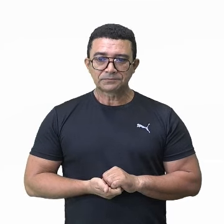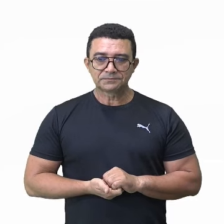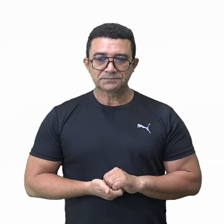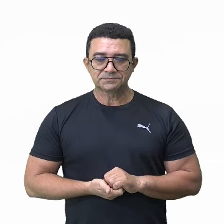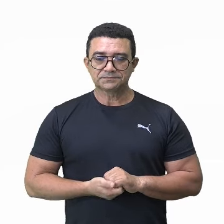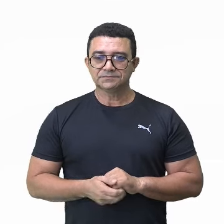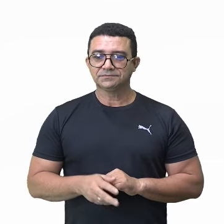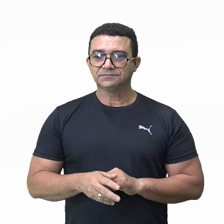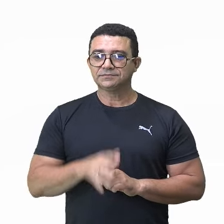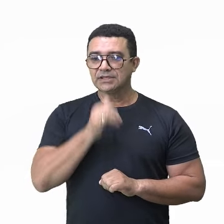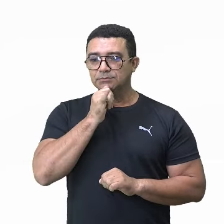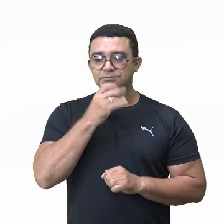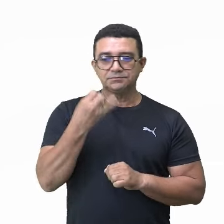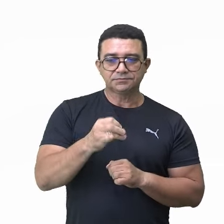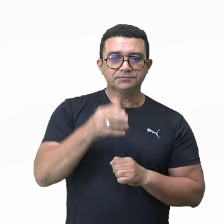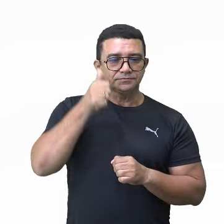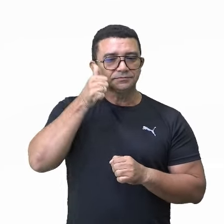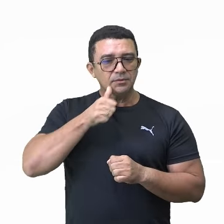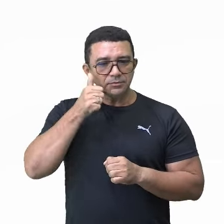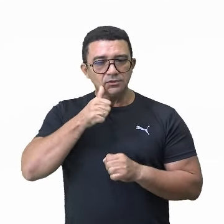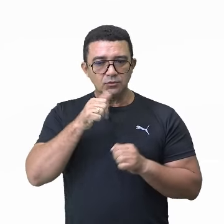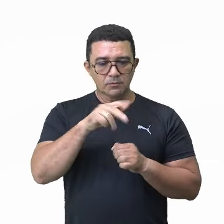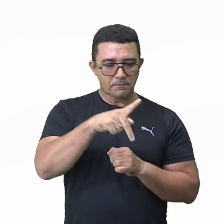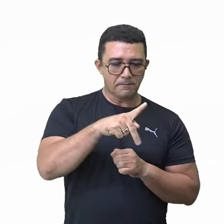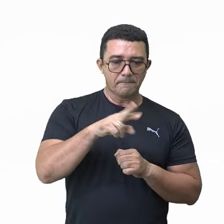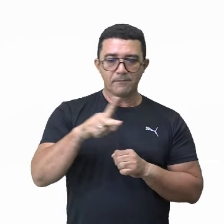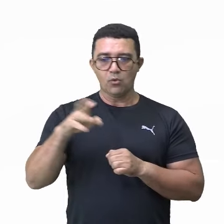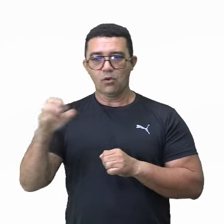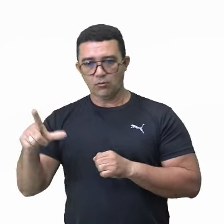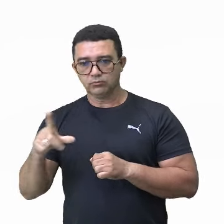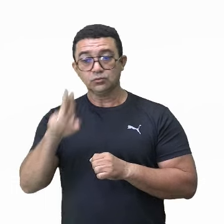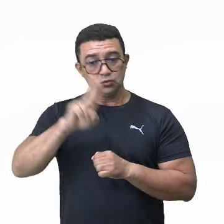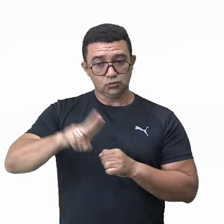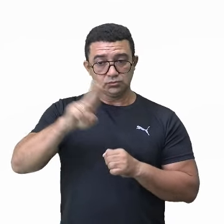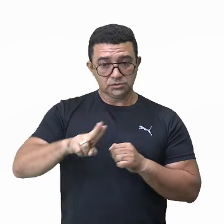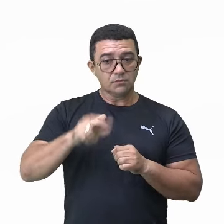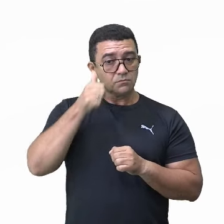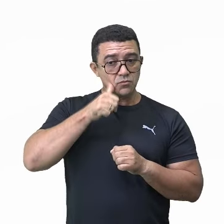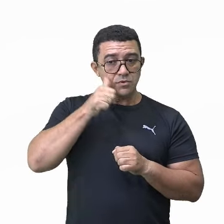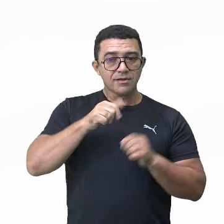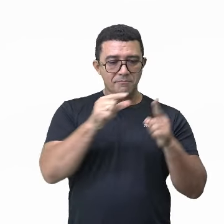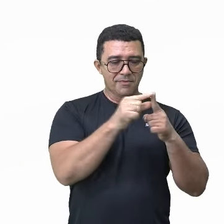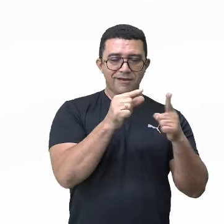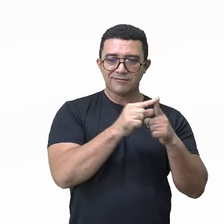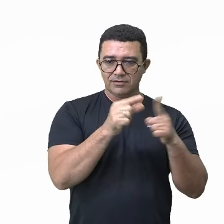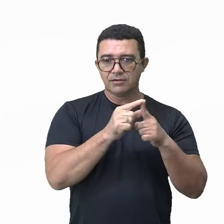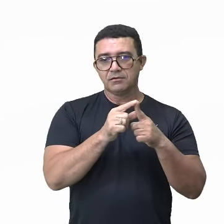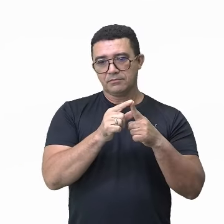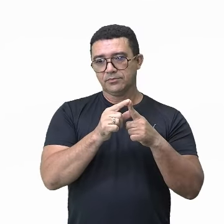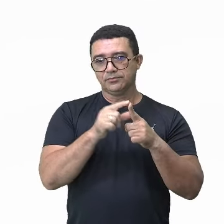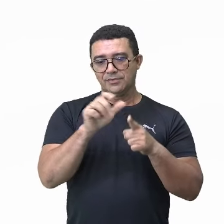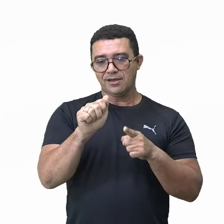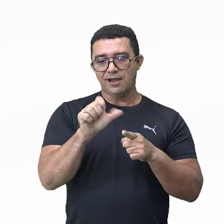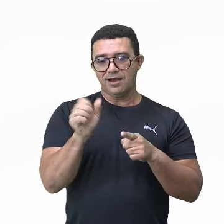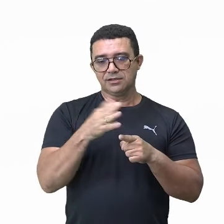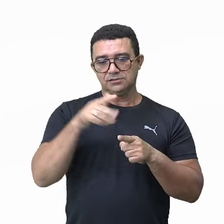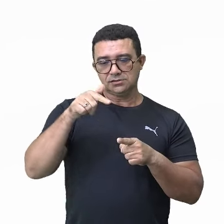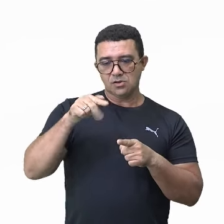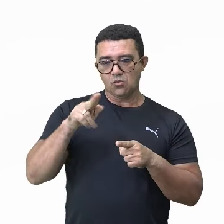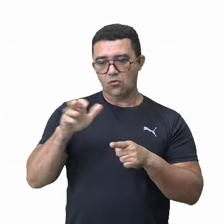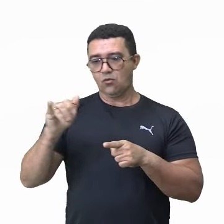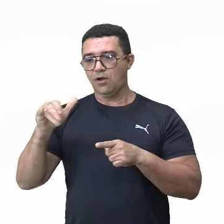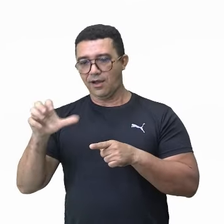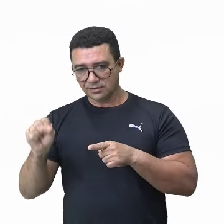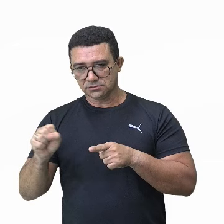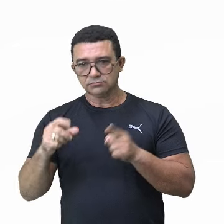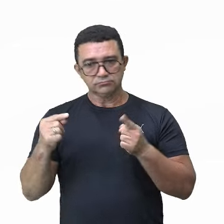se for por exemplo feminino plural eu vou usar ali o feminino plural no caso as quais por ex do outro lado